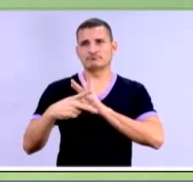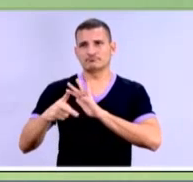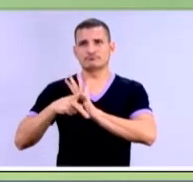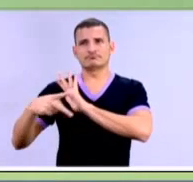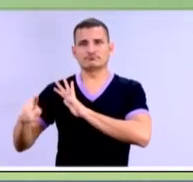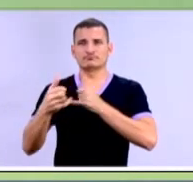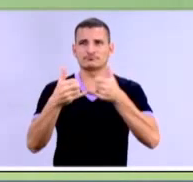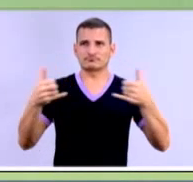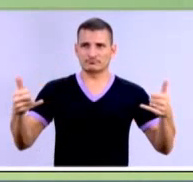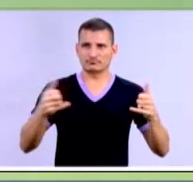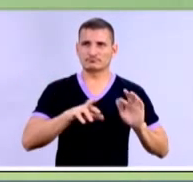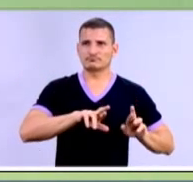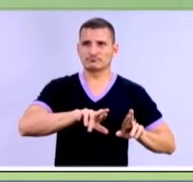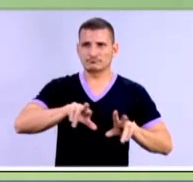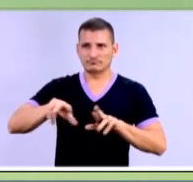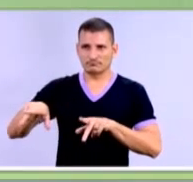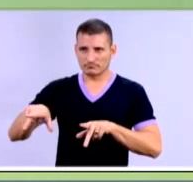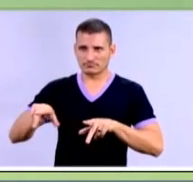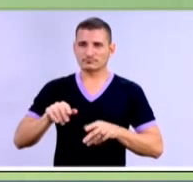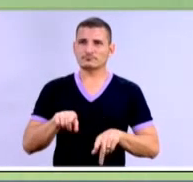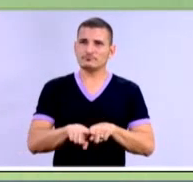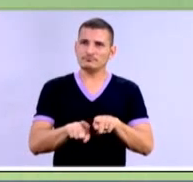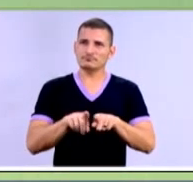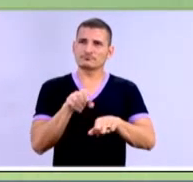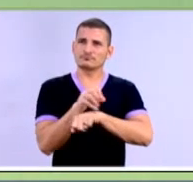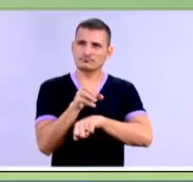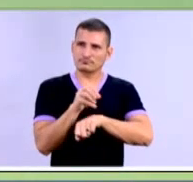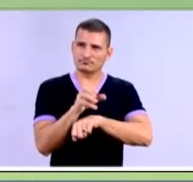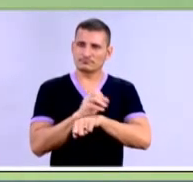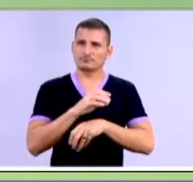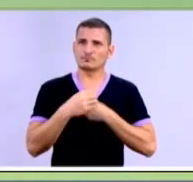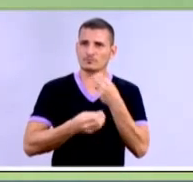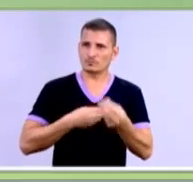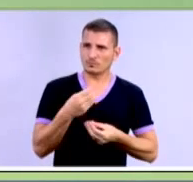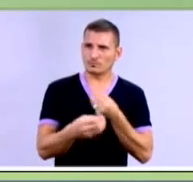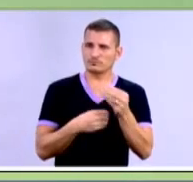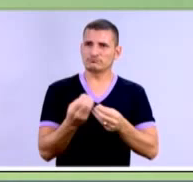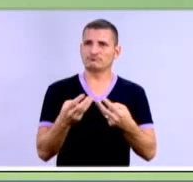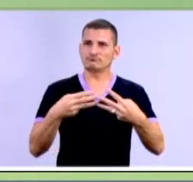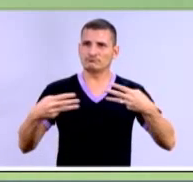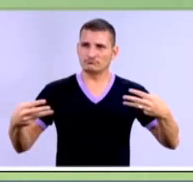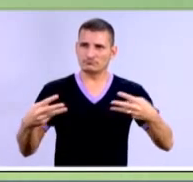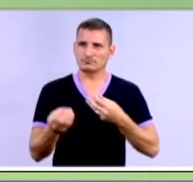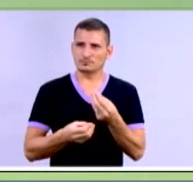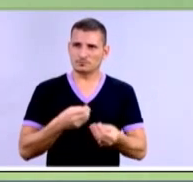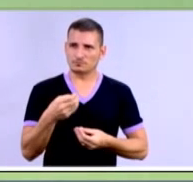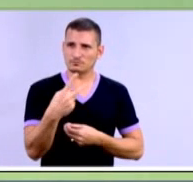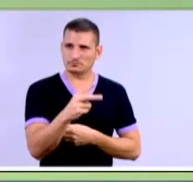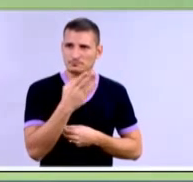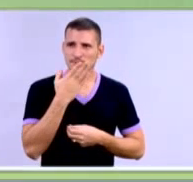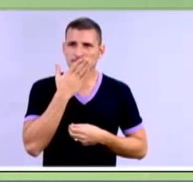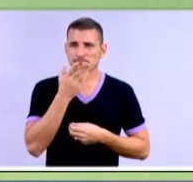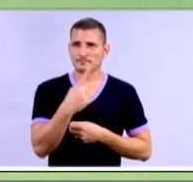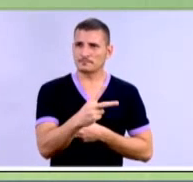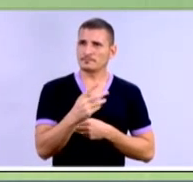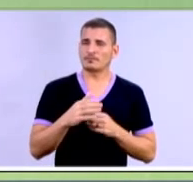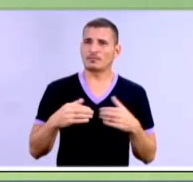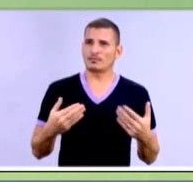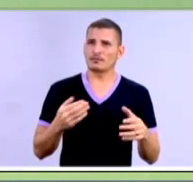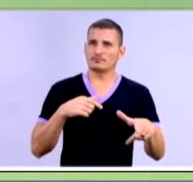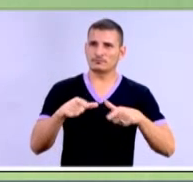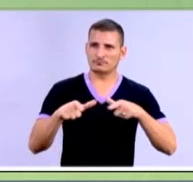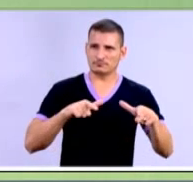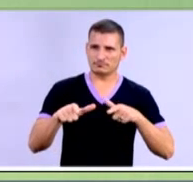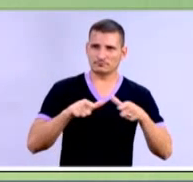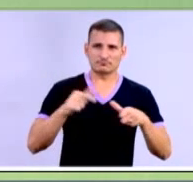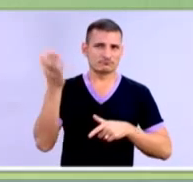cabeamento e eles forneciam orientação quanto à instalação do seu tipo de cabo. Então, com isso, quem trabalhava com